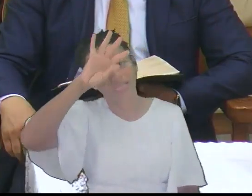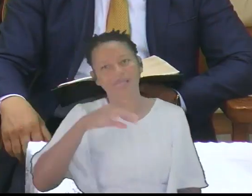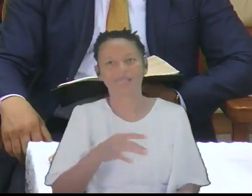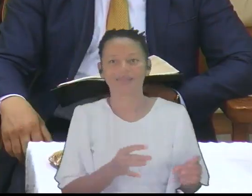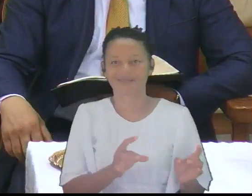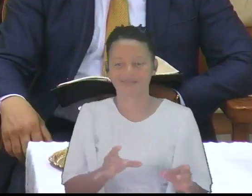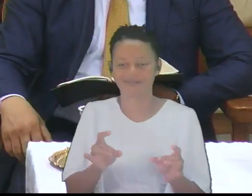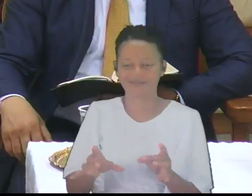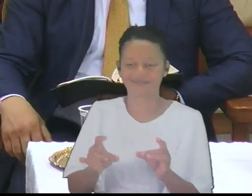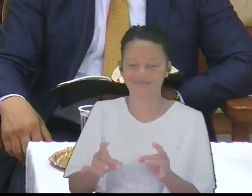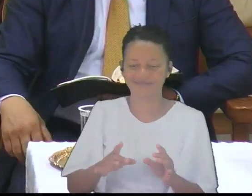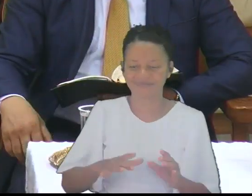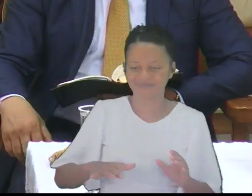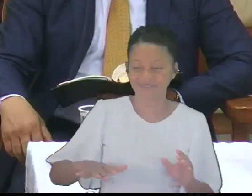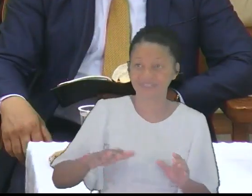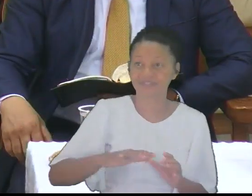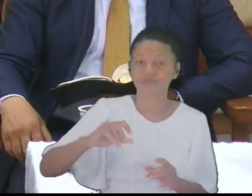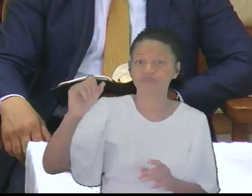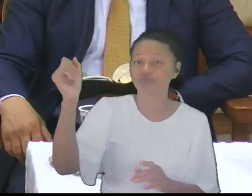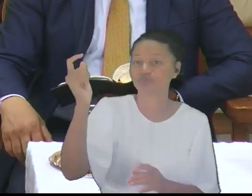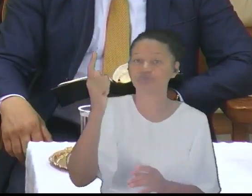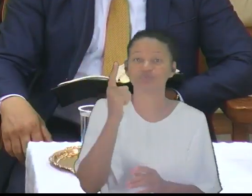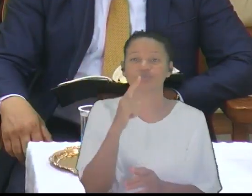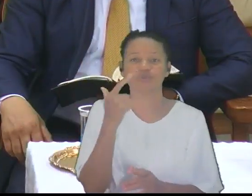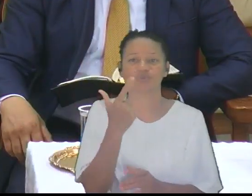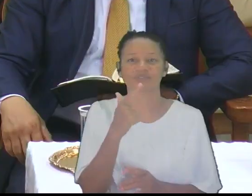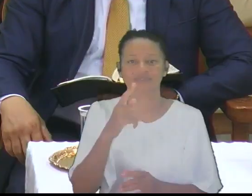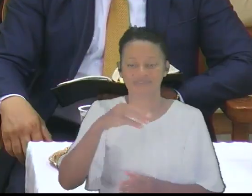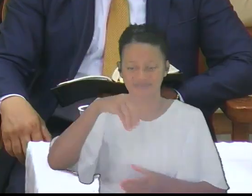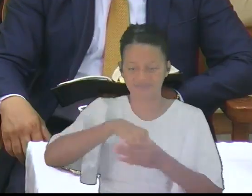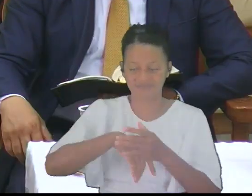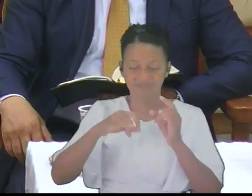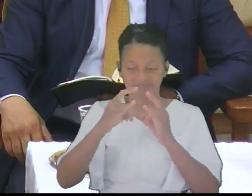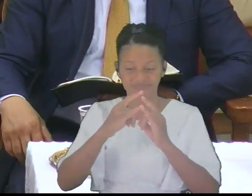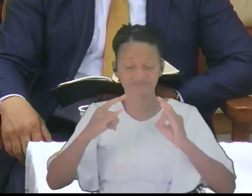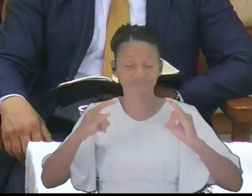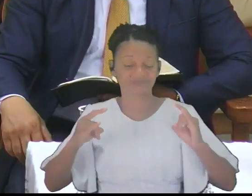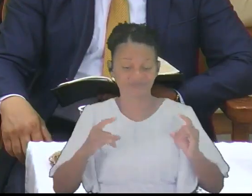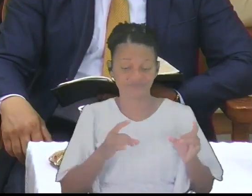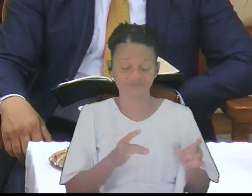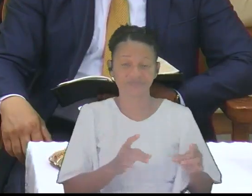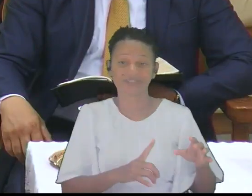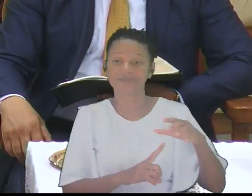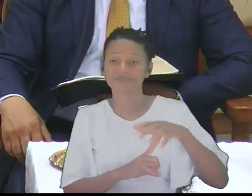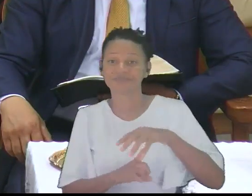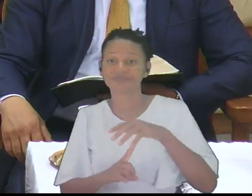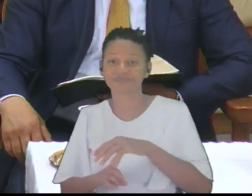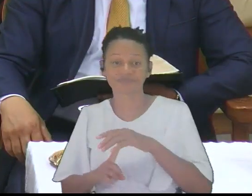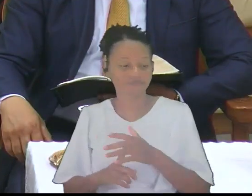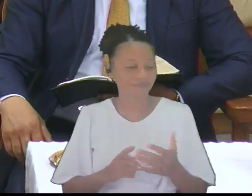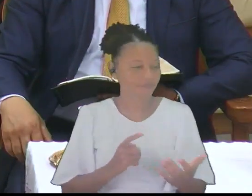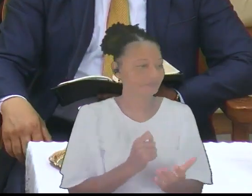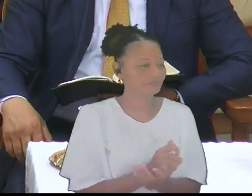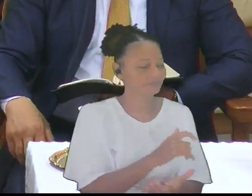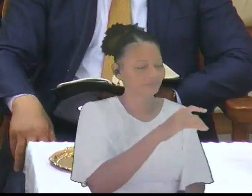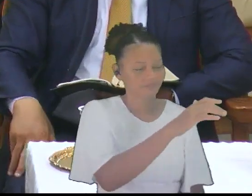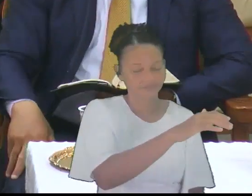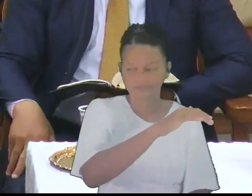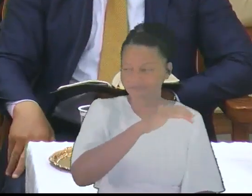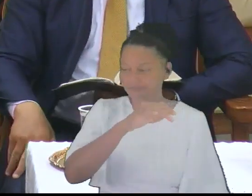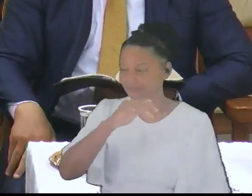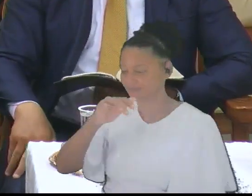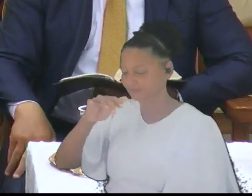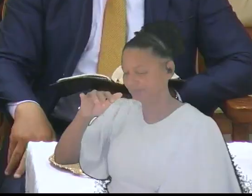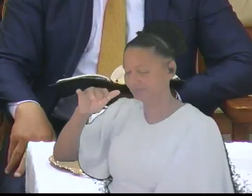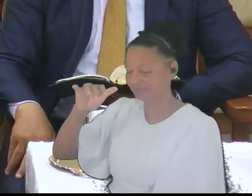na sombra, elas eram vendidas dentro das tendas do mercado. E quando a pessoa levava para casa, que botava